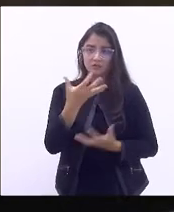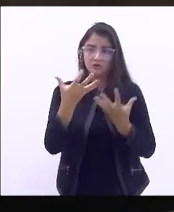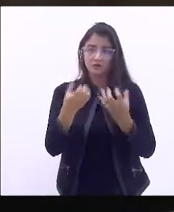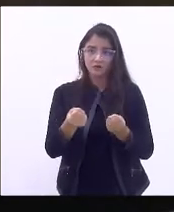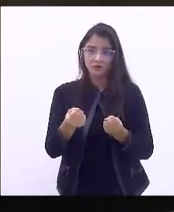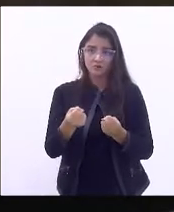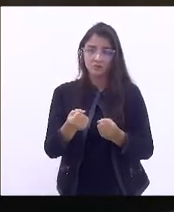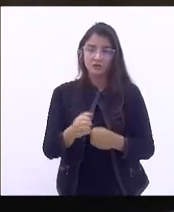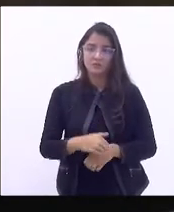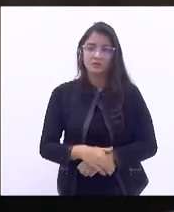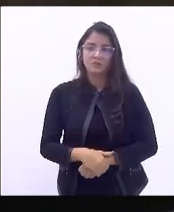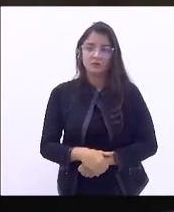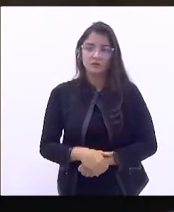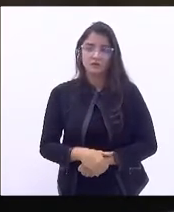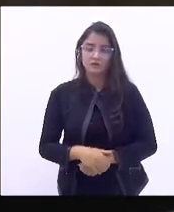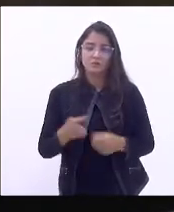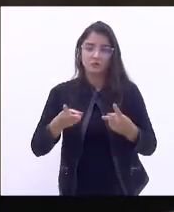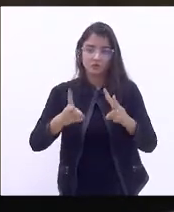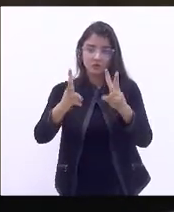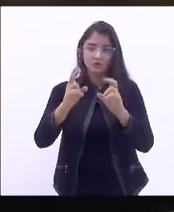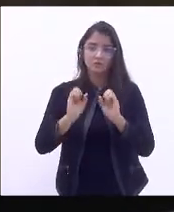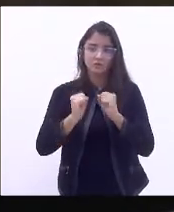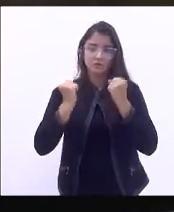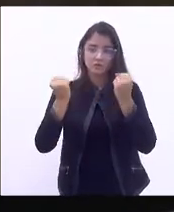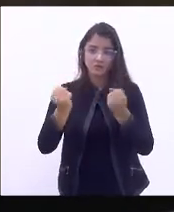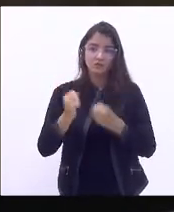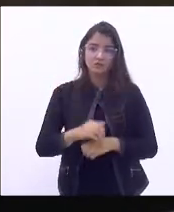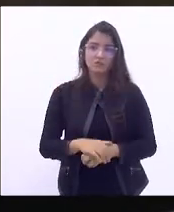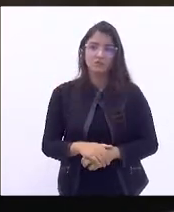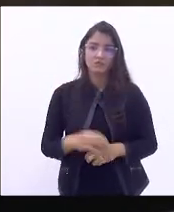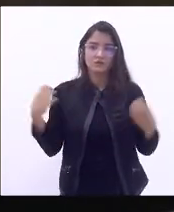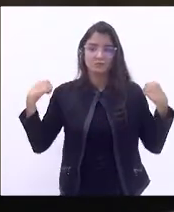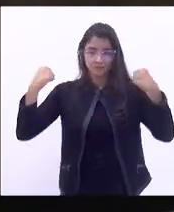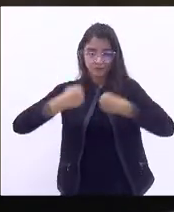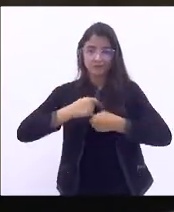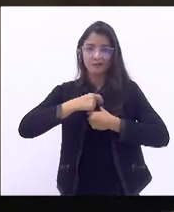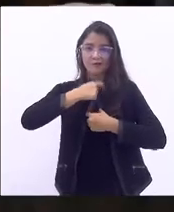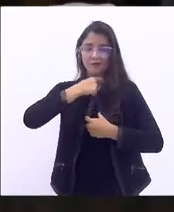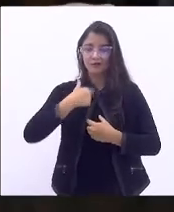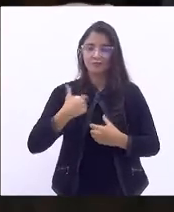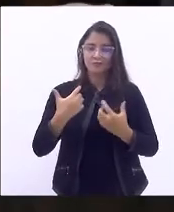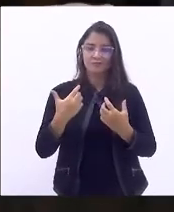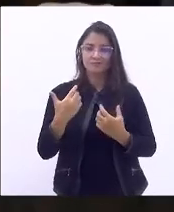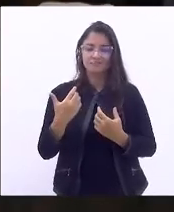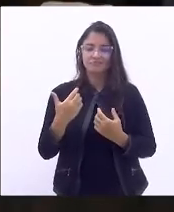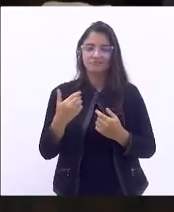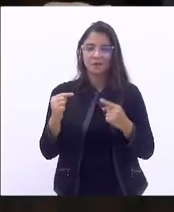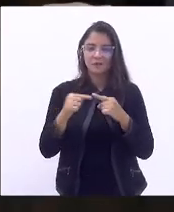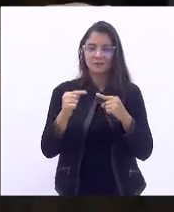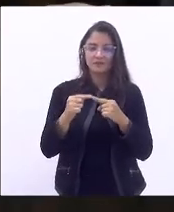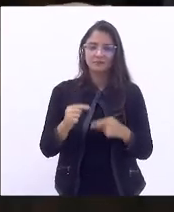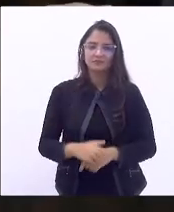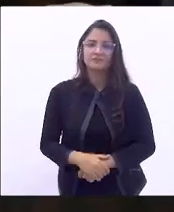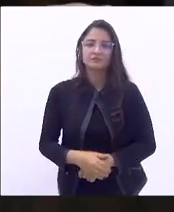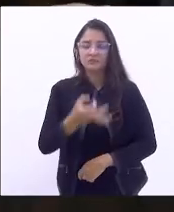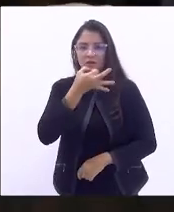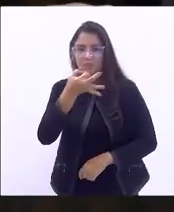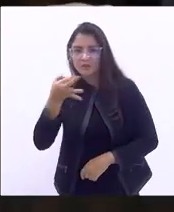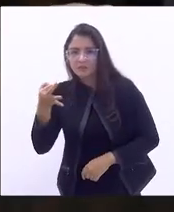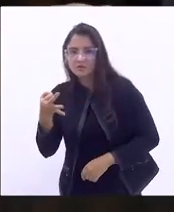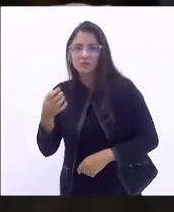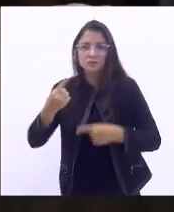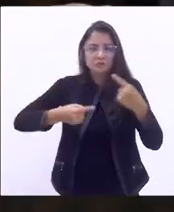favorável e continuo defendendo o adepto ao terno e gravata, senhor presidente. Por favor. Os pareceres emitidos em